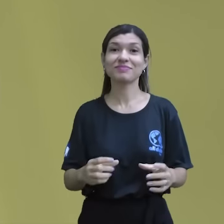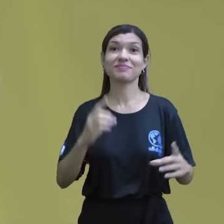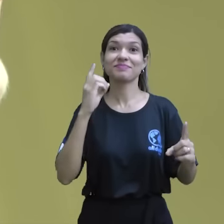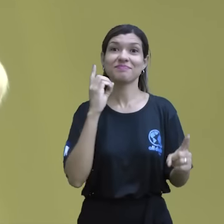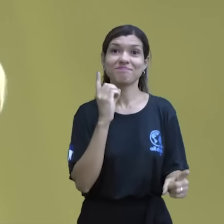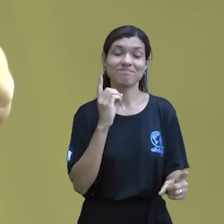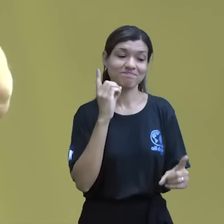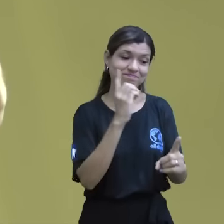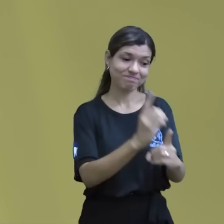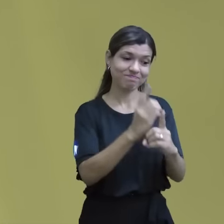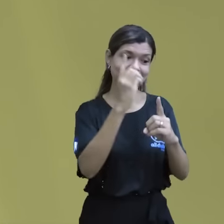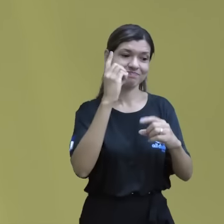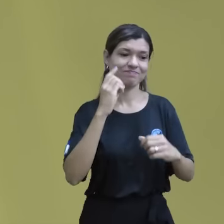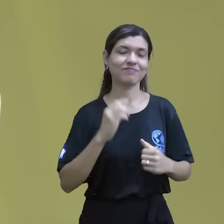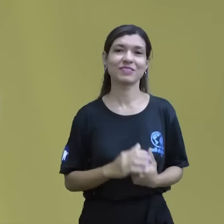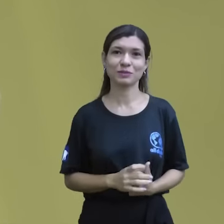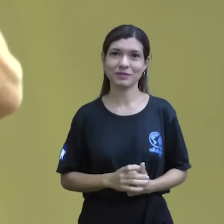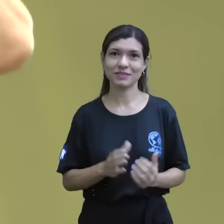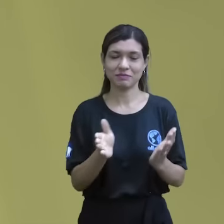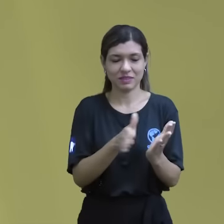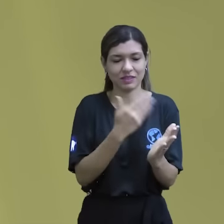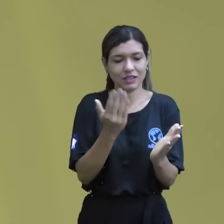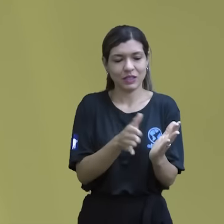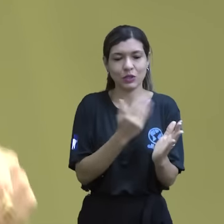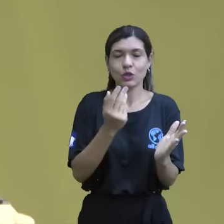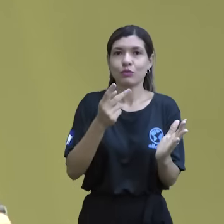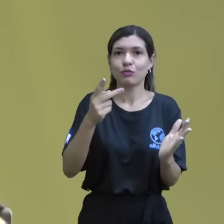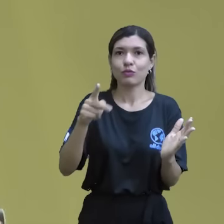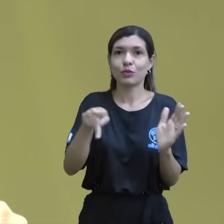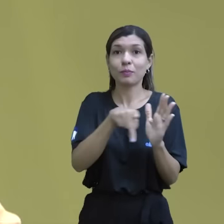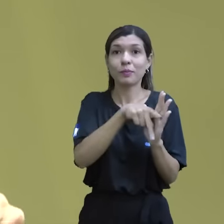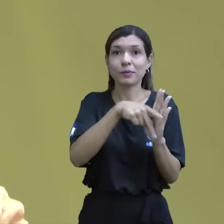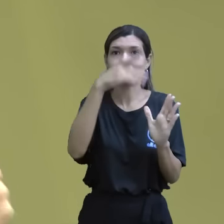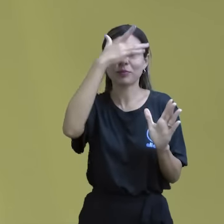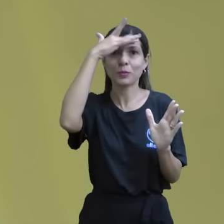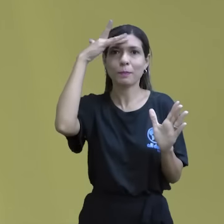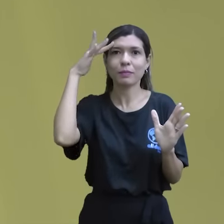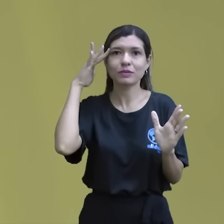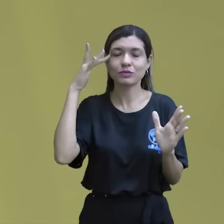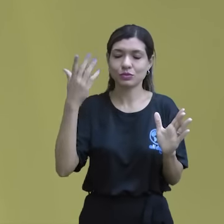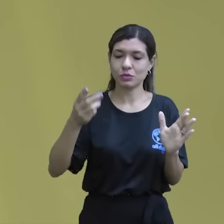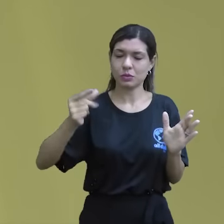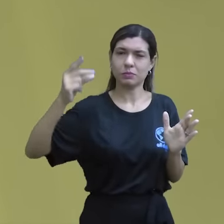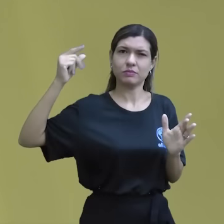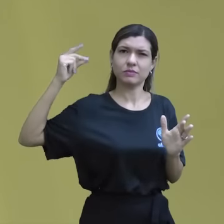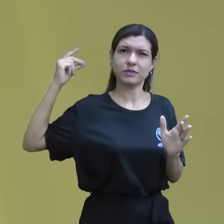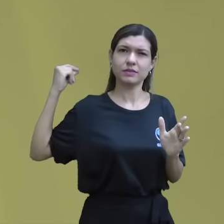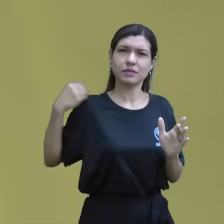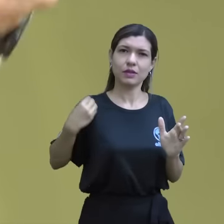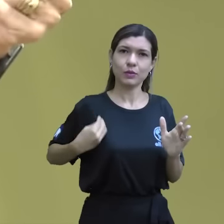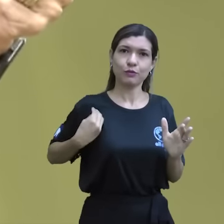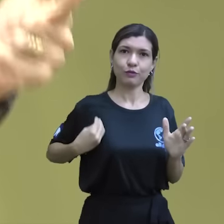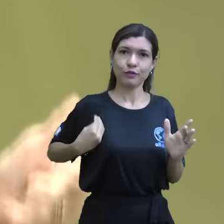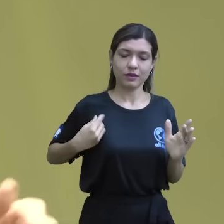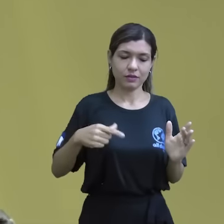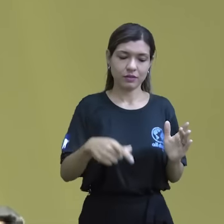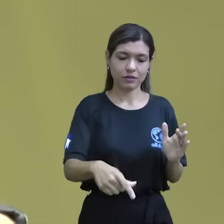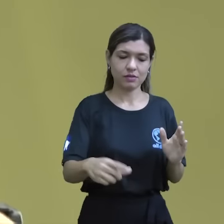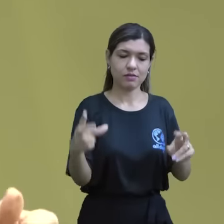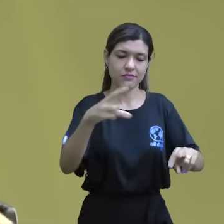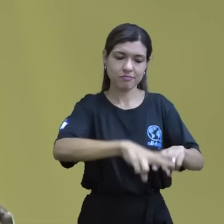Sobre daquela época, primeiro eu acho isso, depois a Daniela Birma encontra outro livro, eu vou lá, novamente